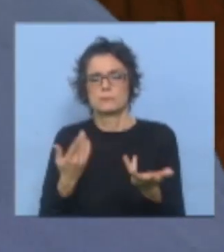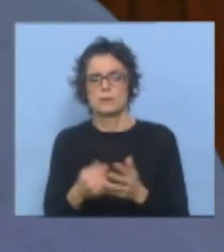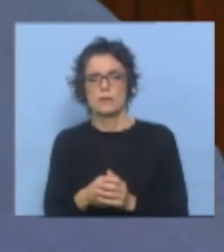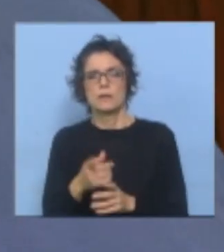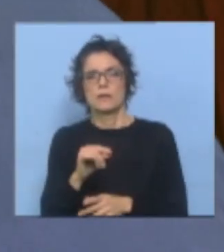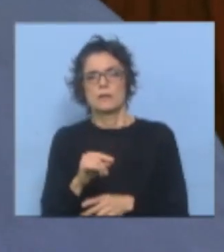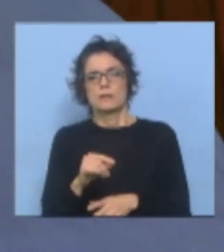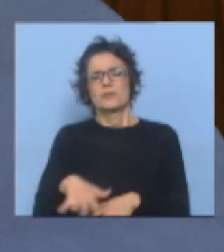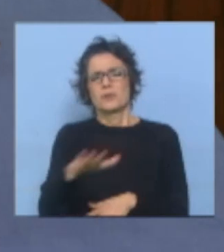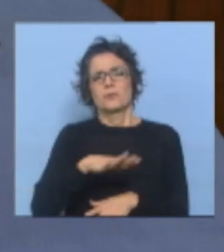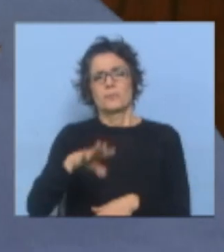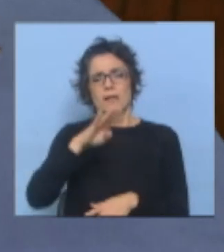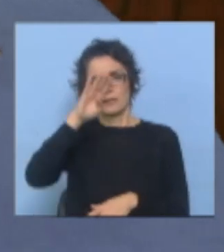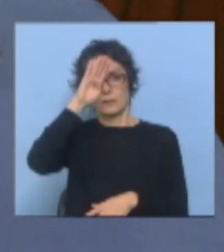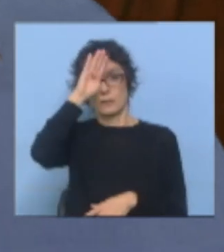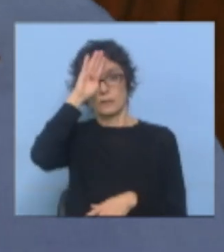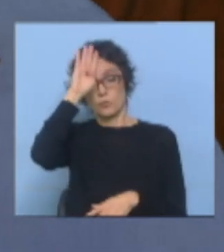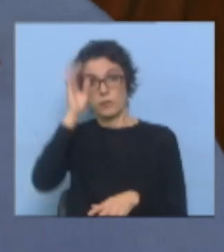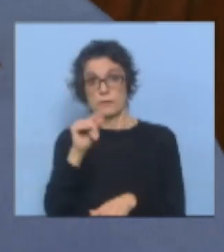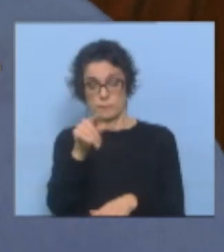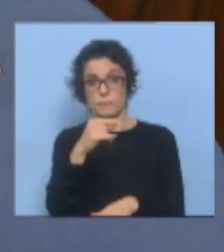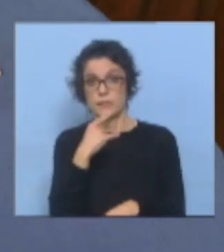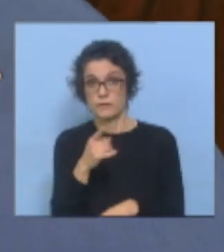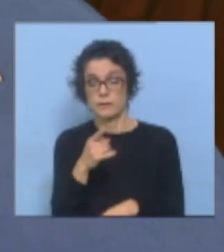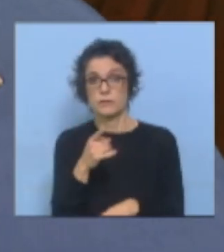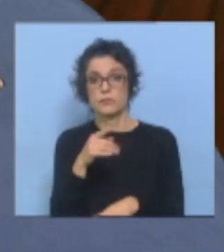Papa não se cansa de o dizer, que